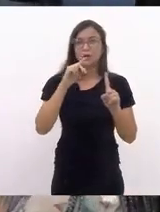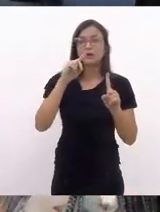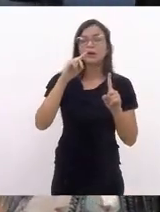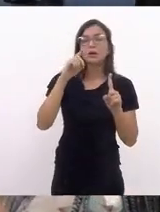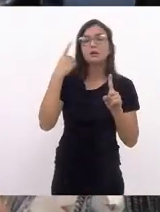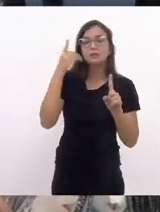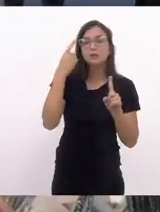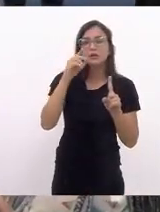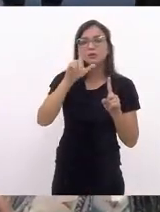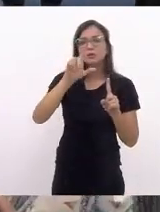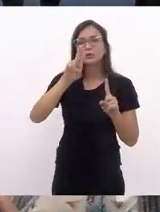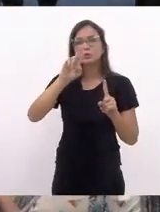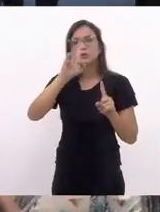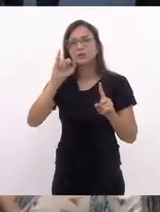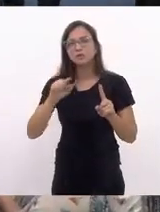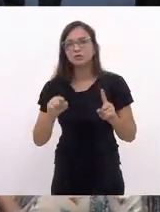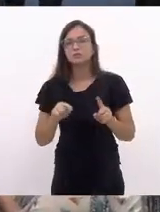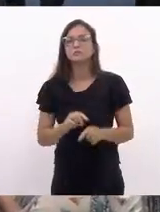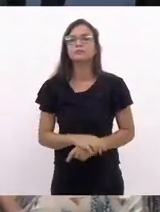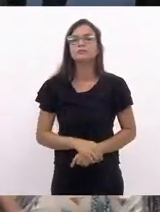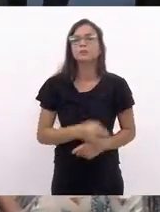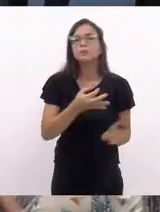E aí